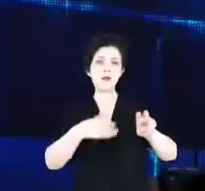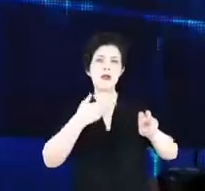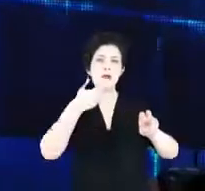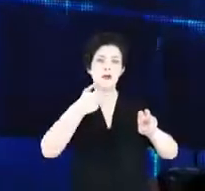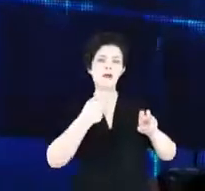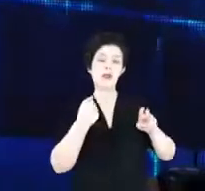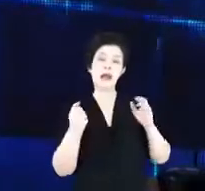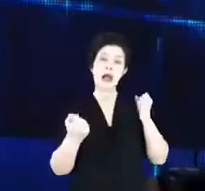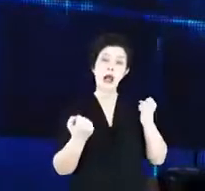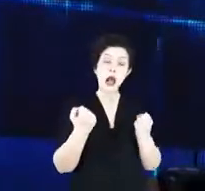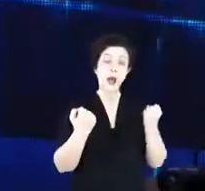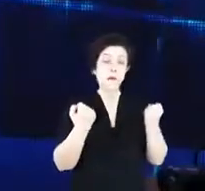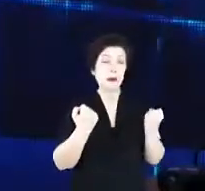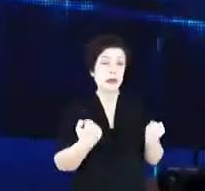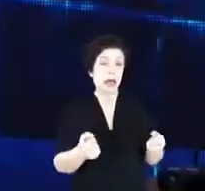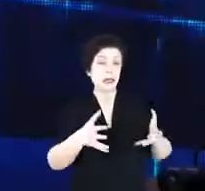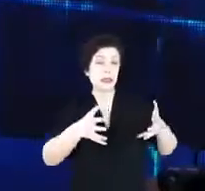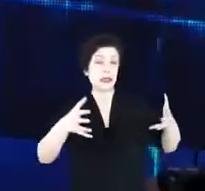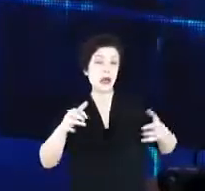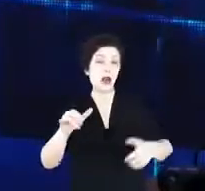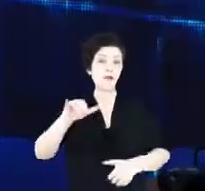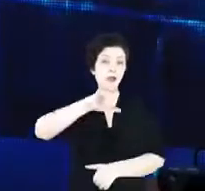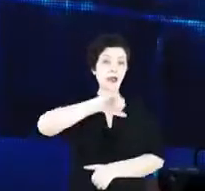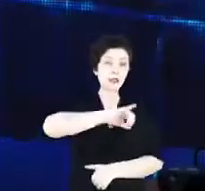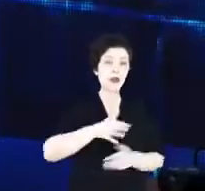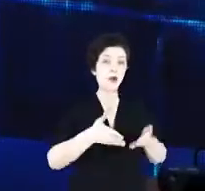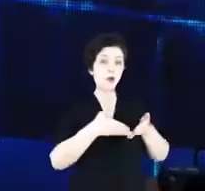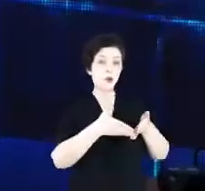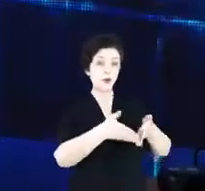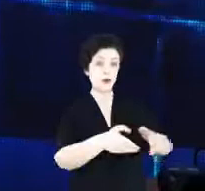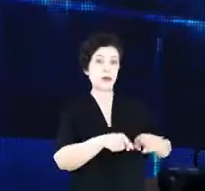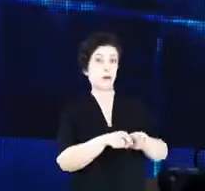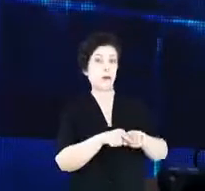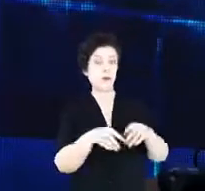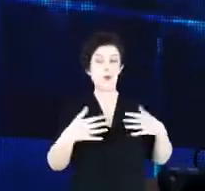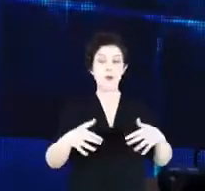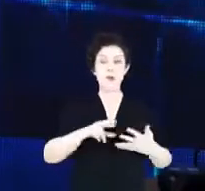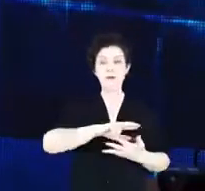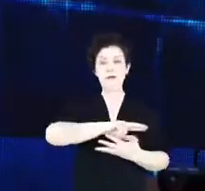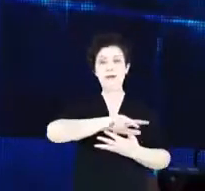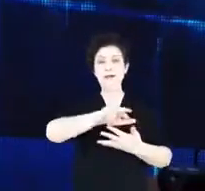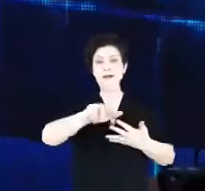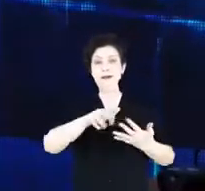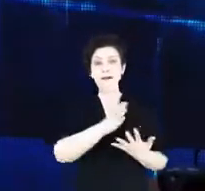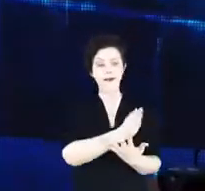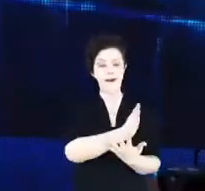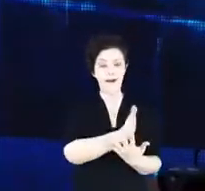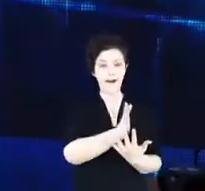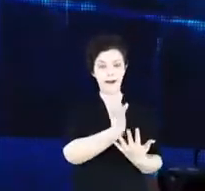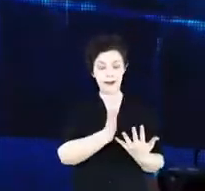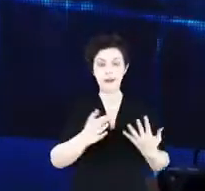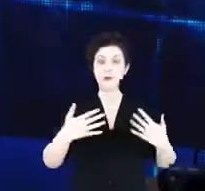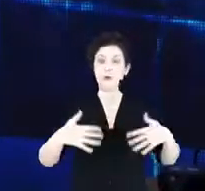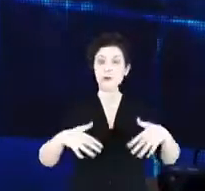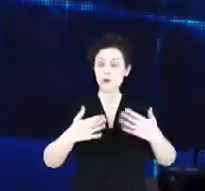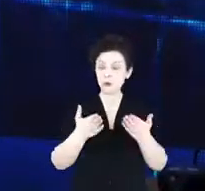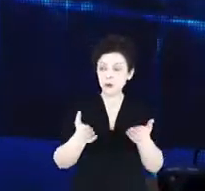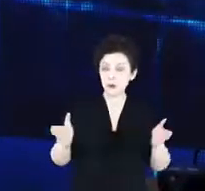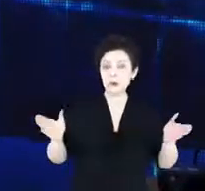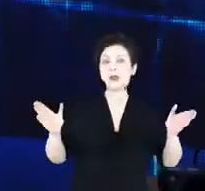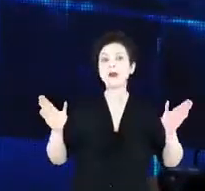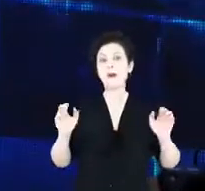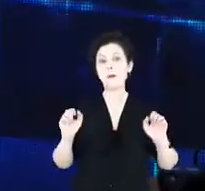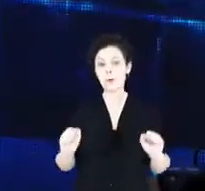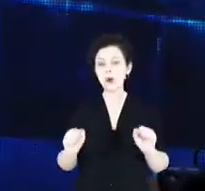pesados. A gente tem também aviação, navegação, etc. Então, tem bastante... o caminho aqui parece ainda bastante em aberto